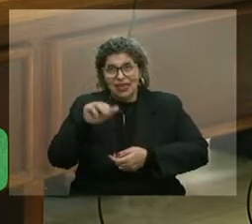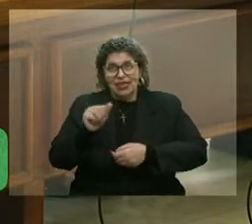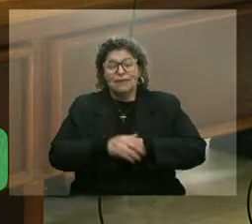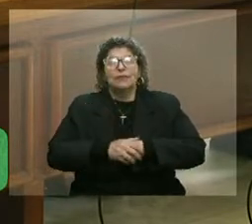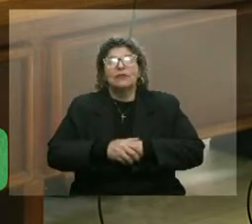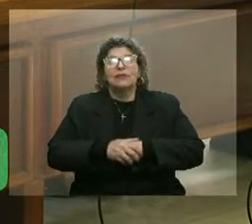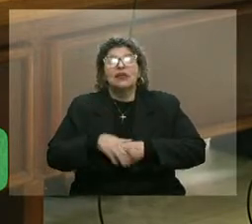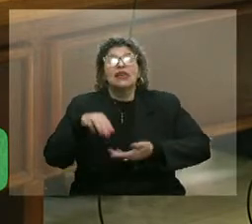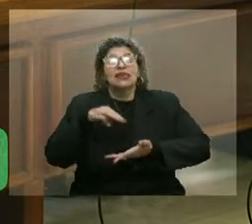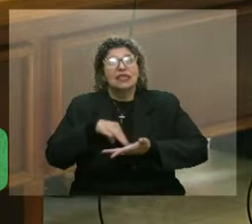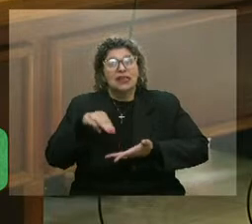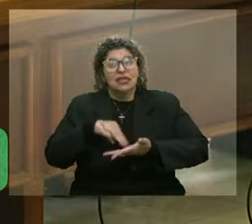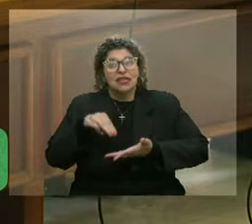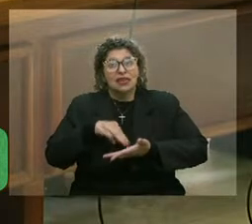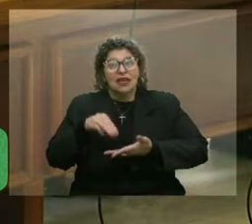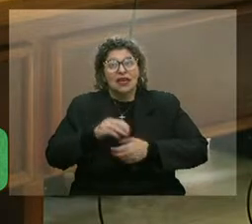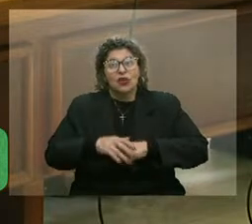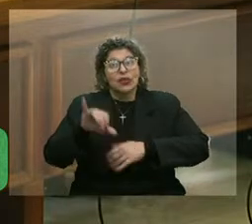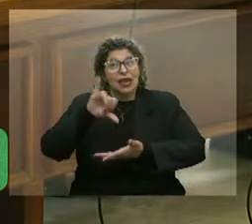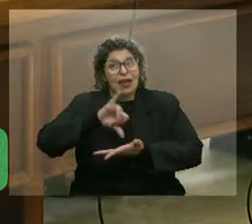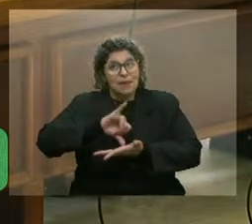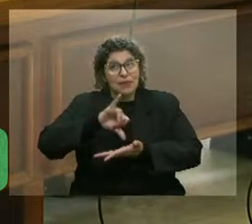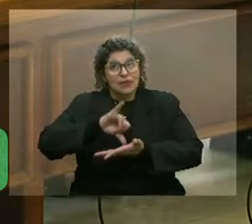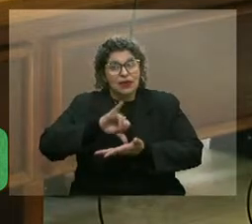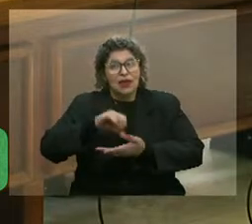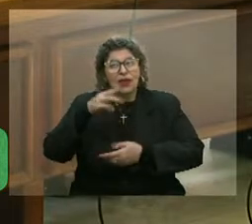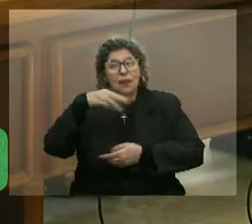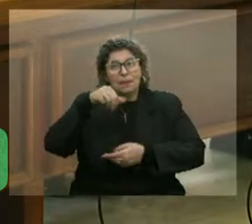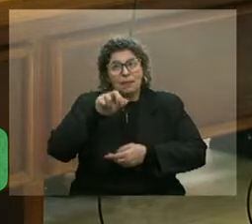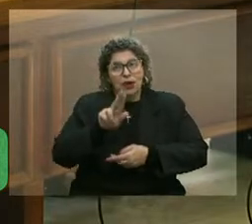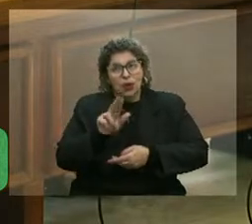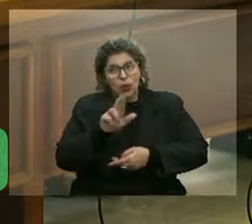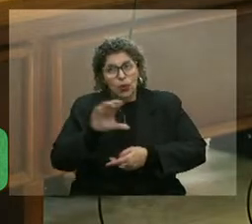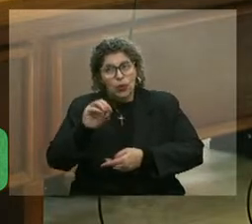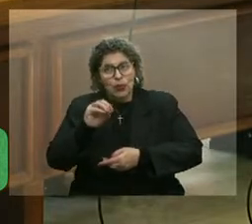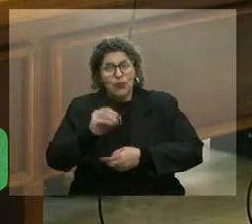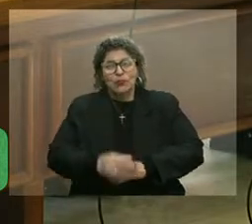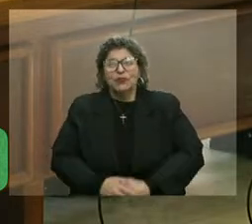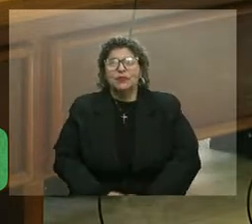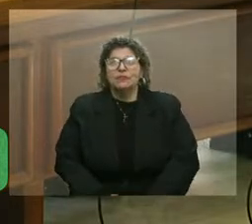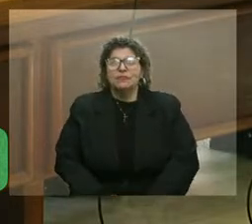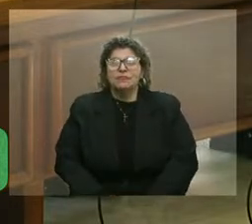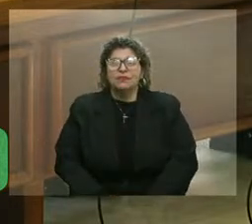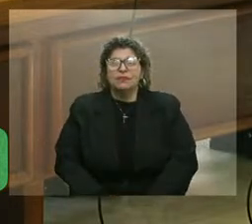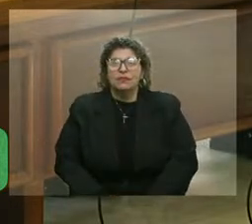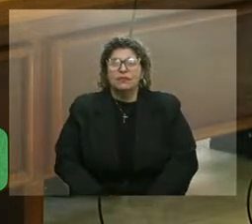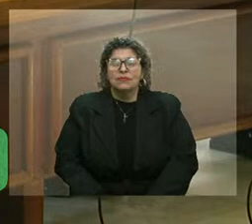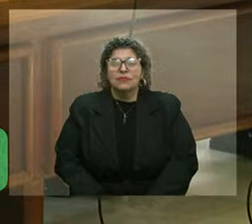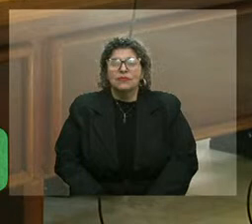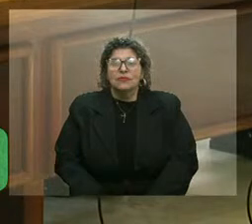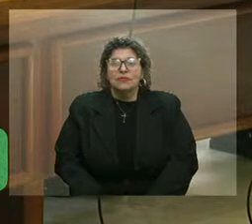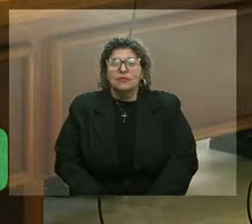secretários municipais de saúde, o secretário da capital, Dr. Mauro Esparta, por gentileza. Está online.